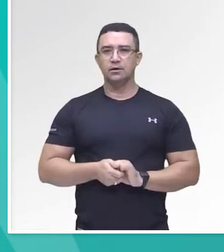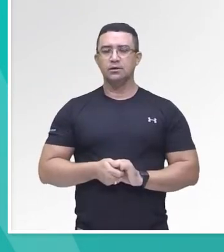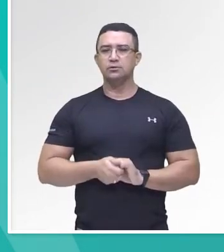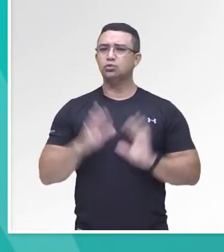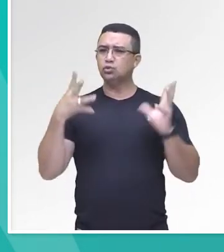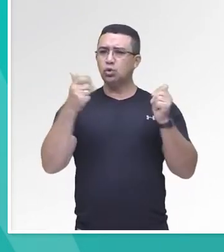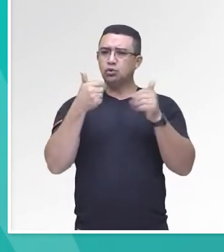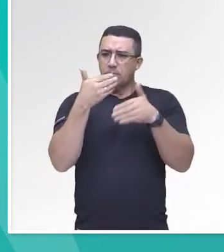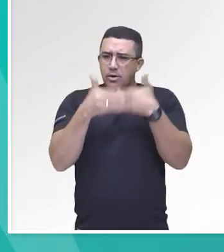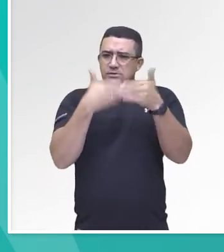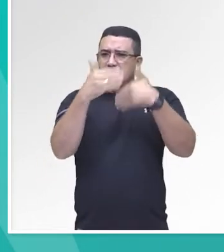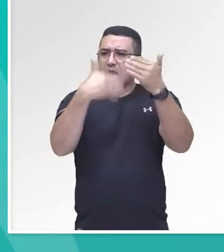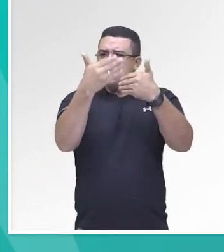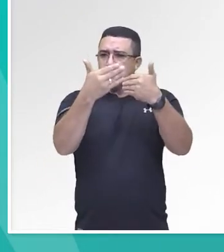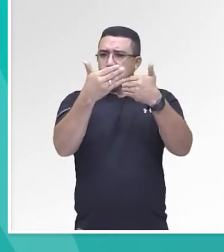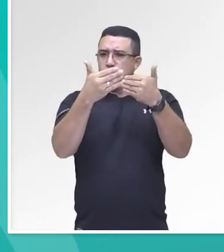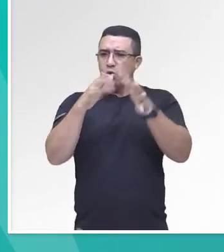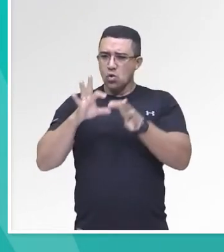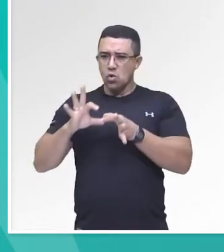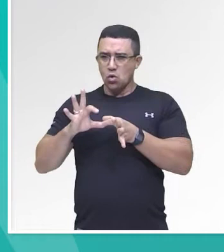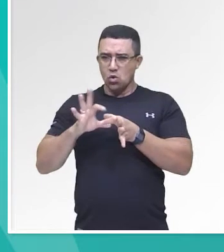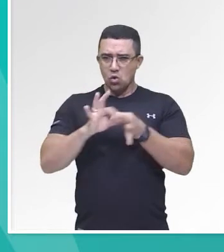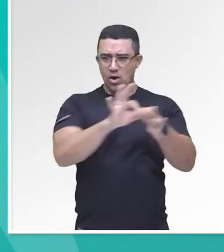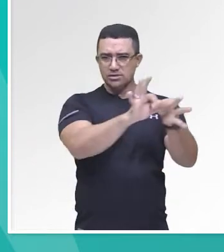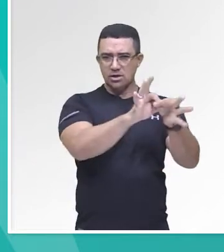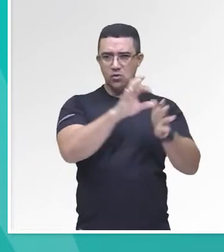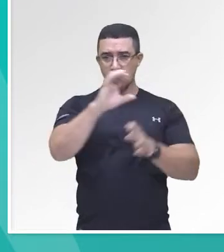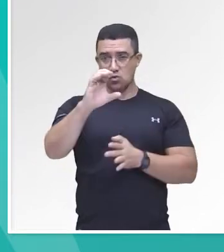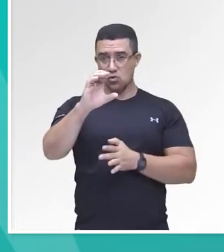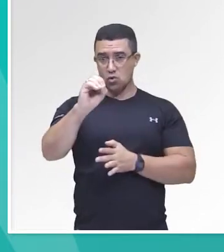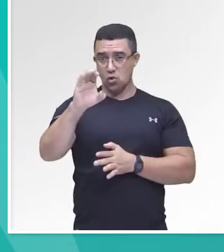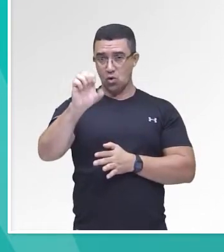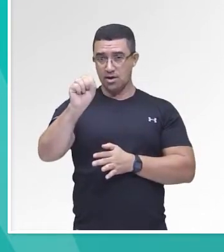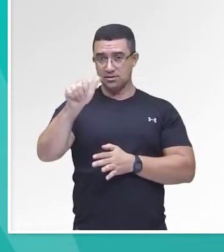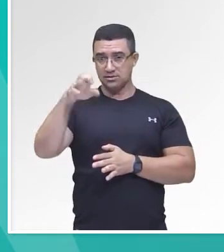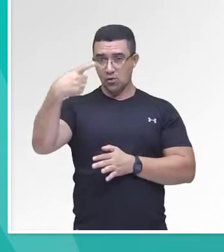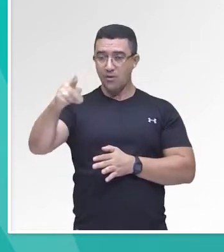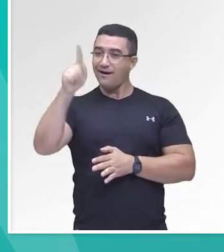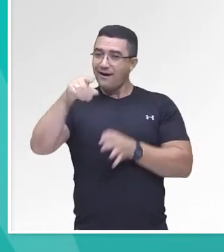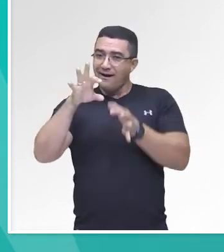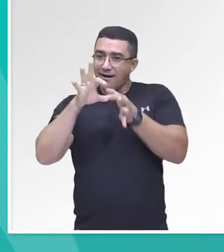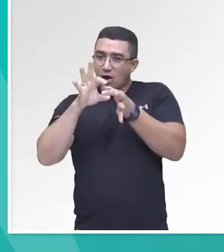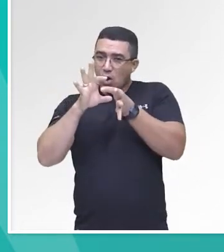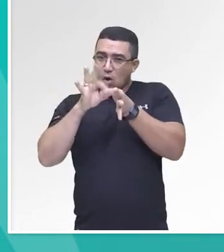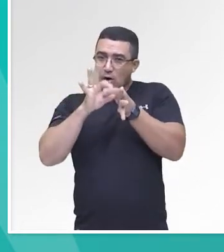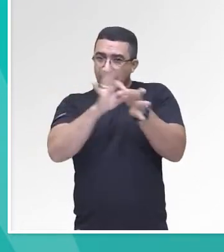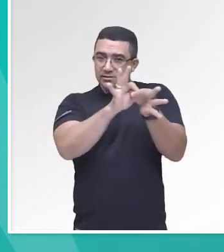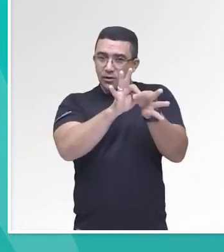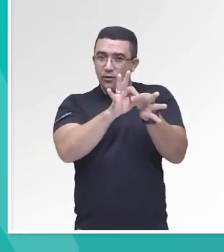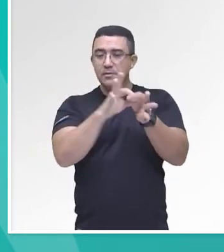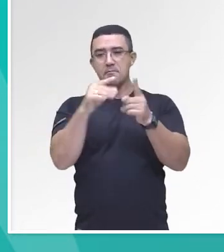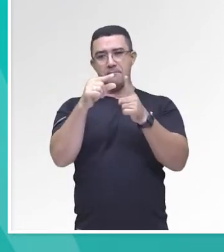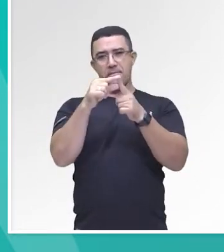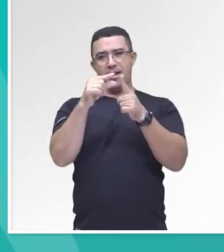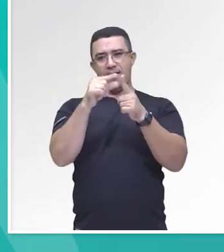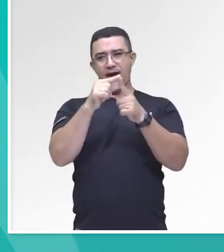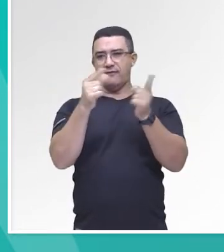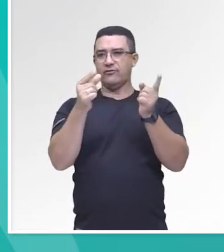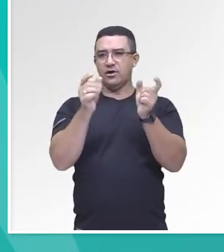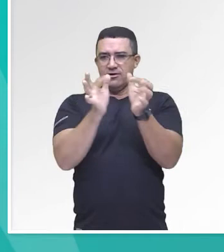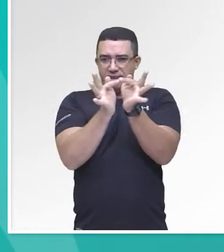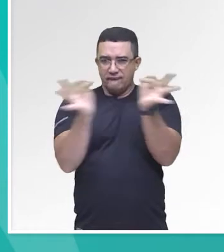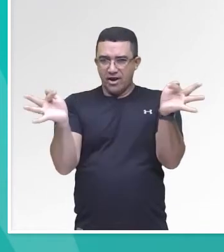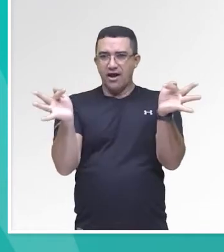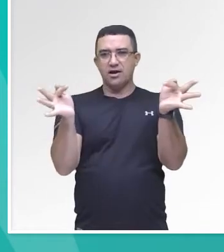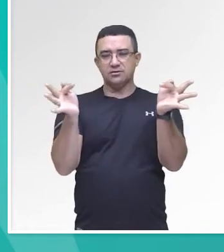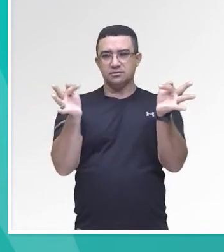de coesão que a gente está comentando aqui com vocês, da conexão entre as partes do texto, quando a gente fala em redação